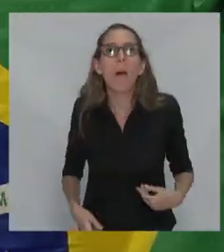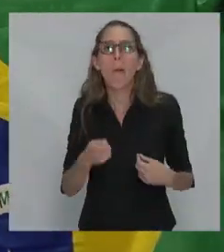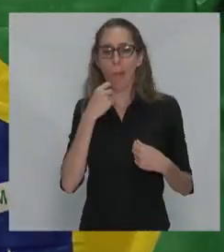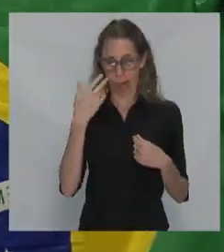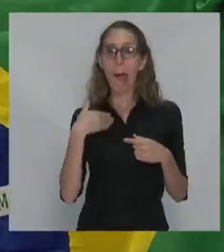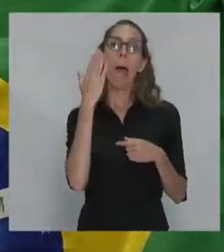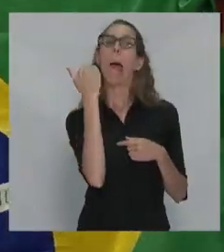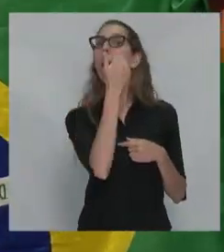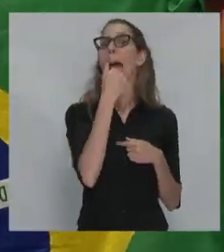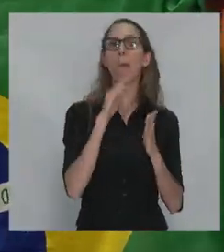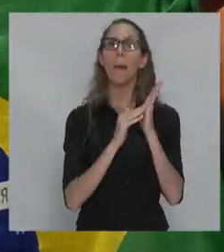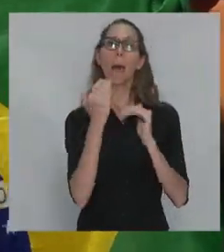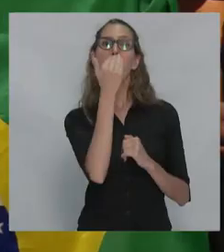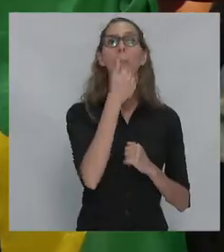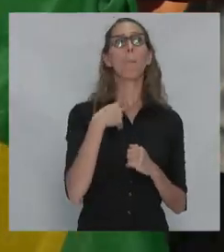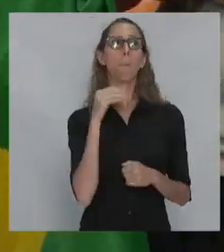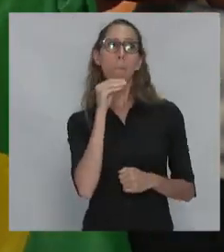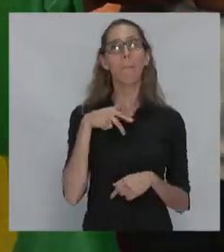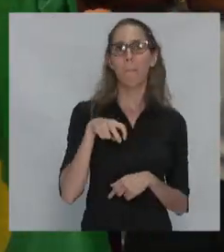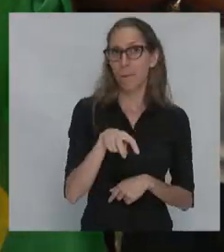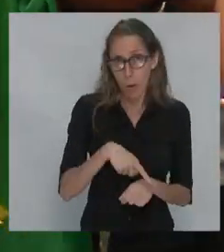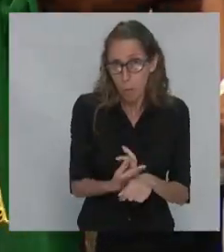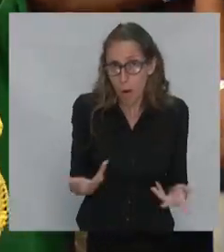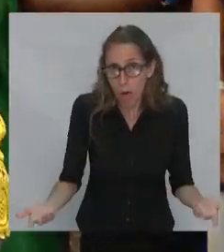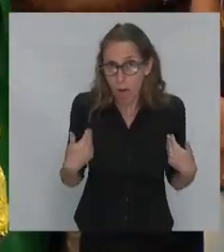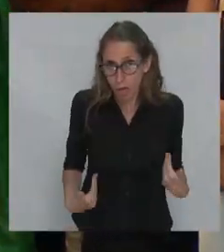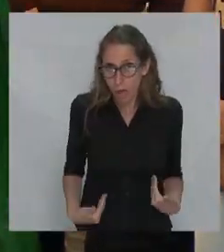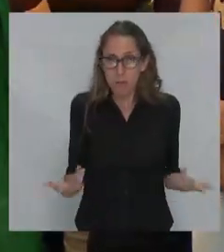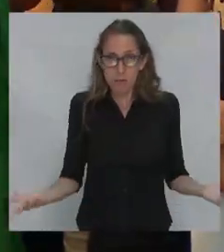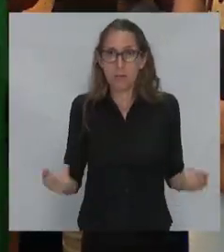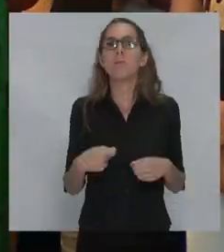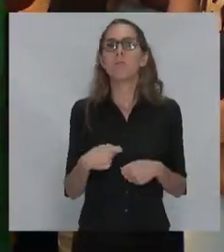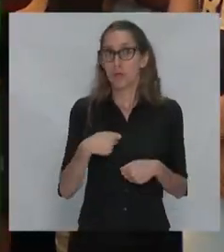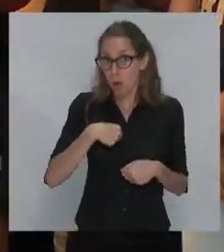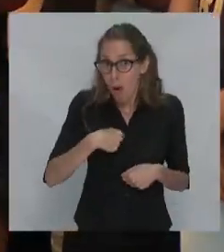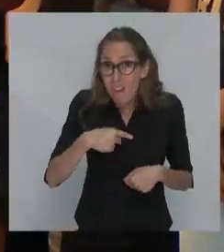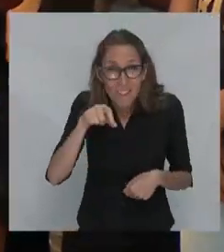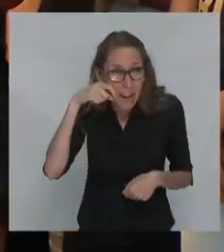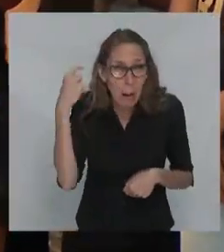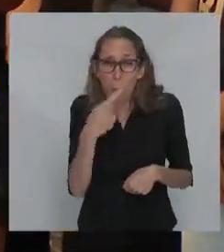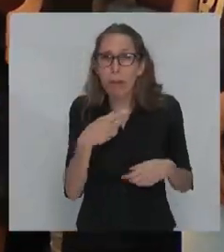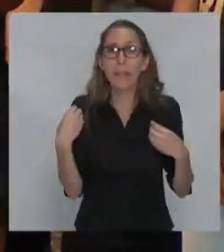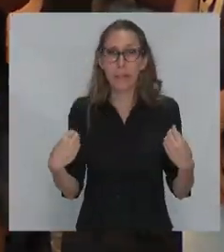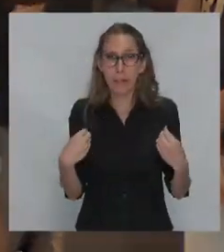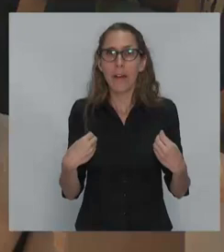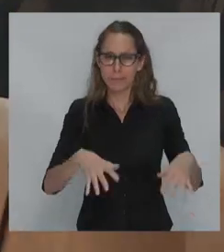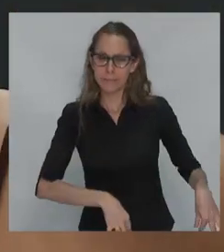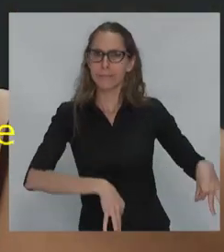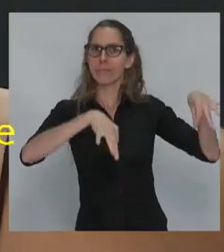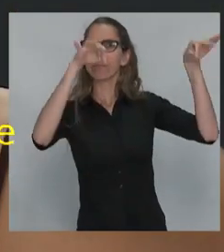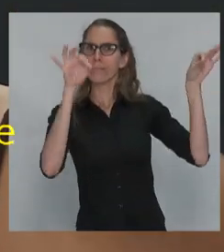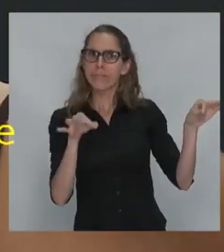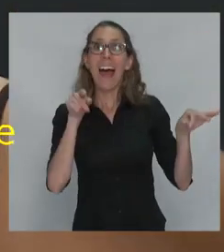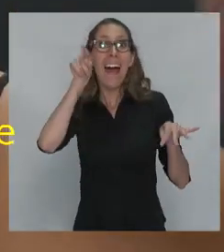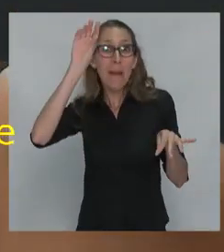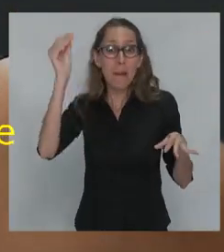no Brasil. Eu teria vergonha hoje de pegar nessa bandeira, porque ela virou sinônimo. Mas